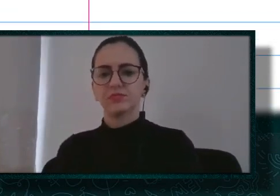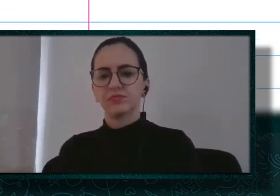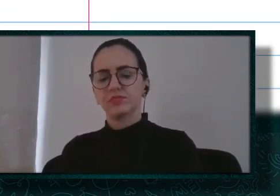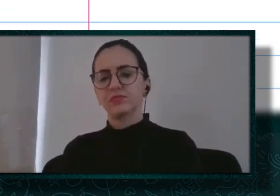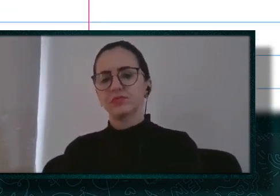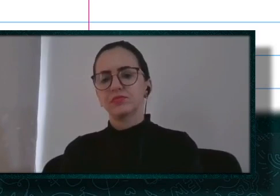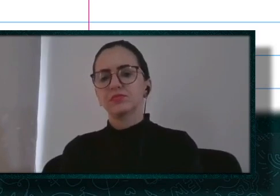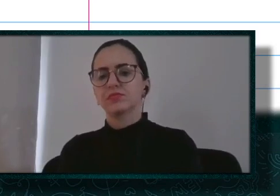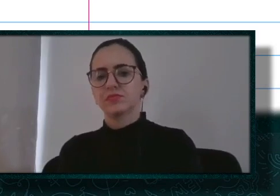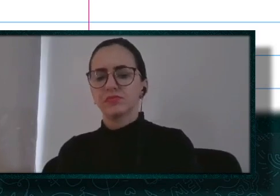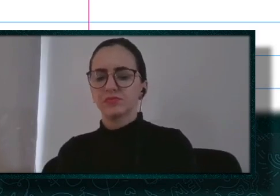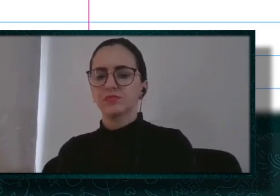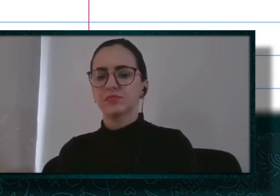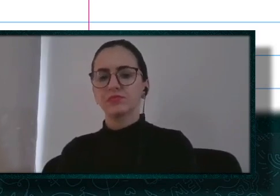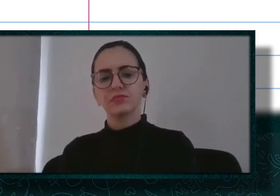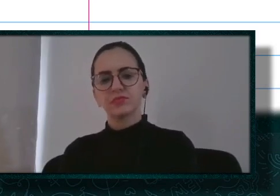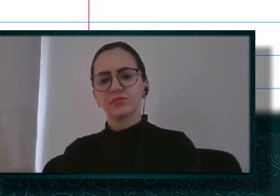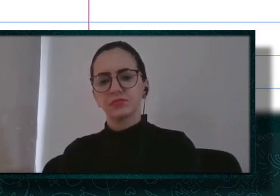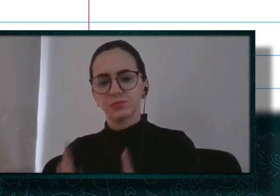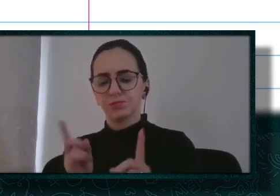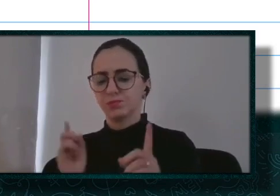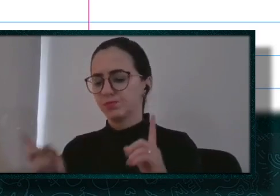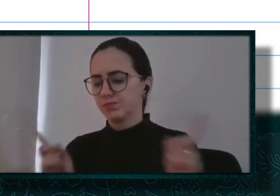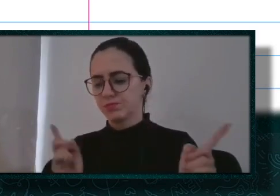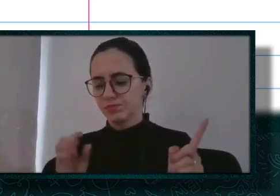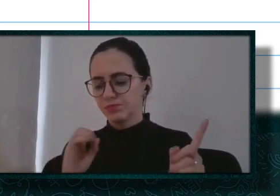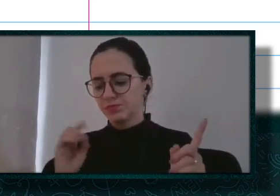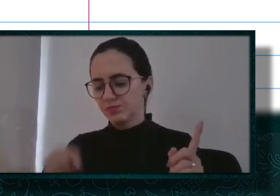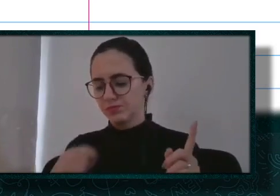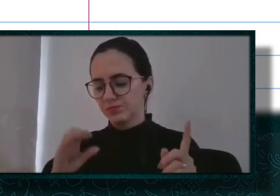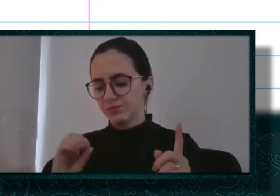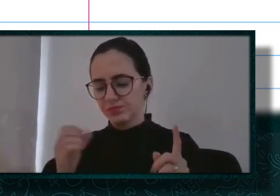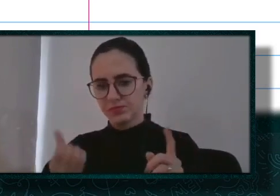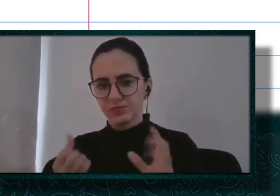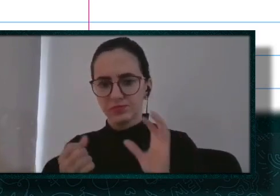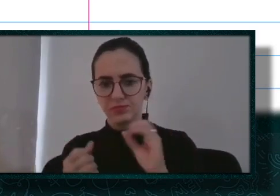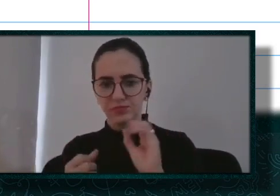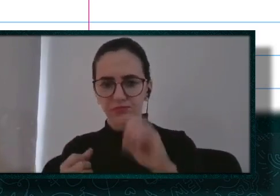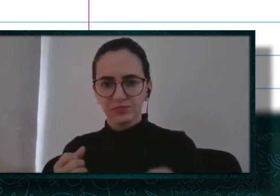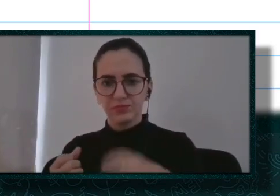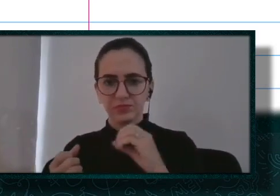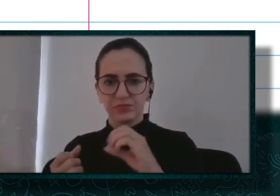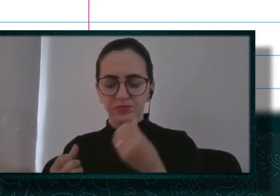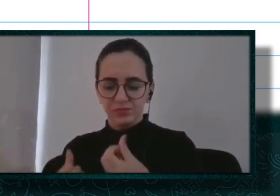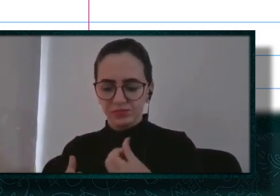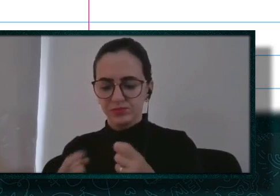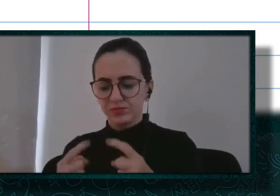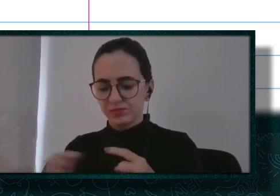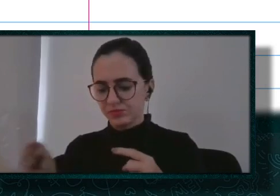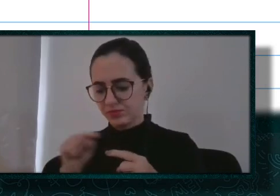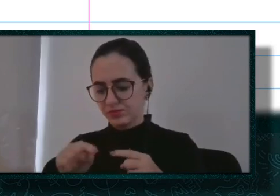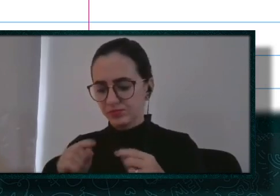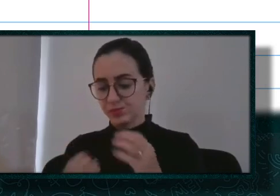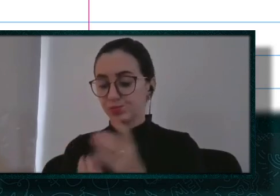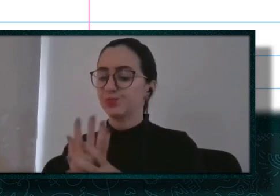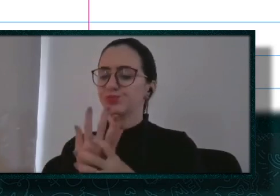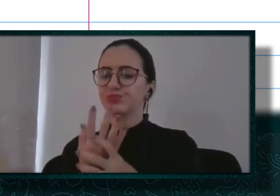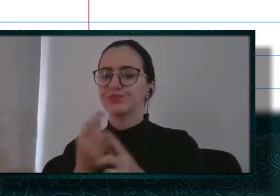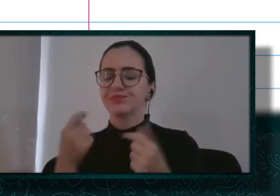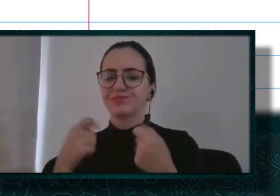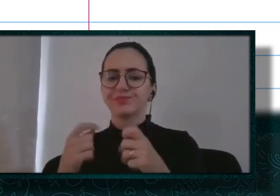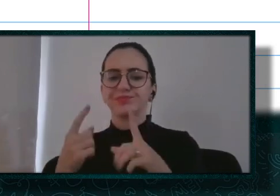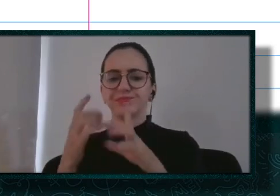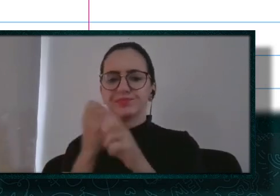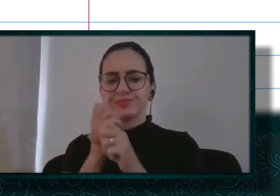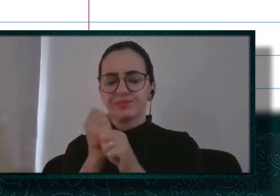0,06. Tá? Por quê? Produtos eu somo, gente. Eu só vim somar o de cá. Reagentes eu subtraio. Eu subtraí. Eu vou até